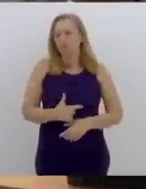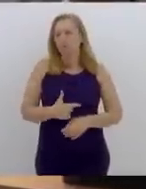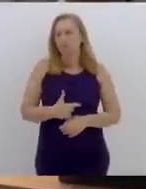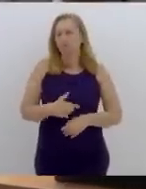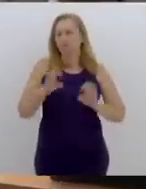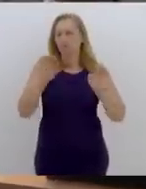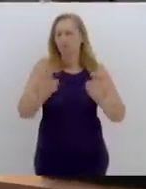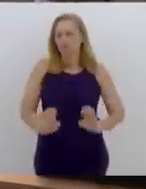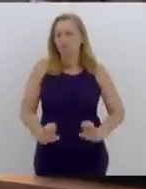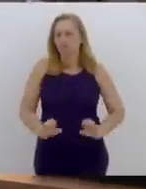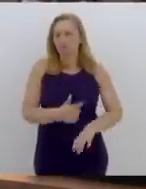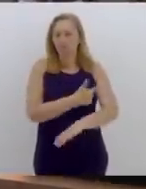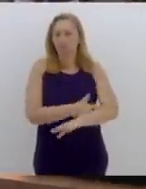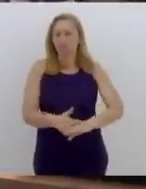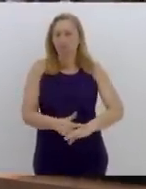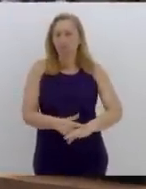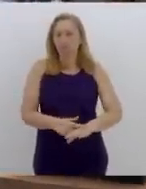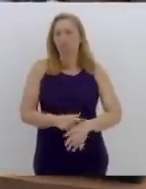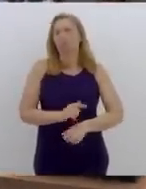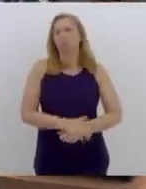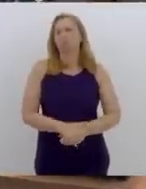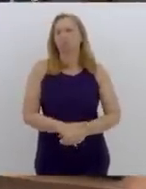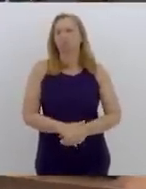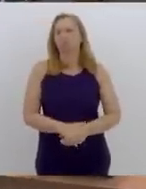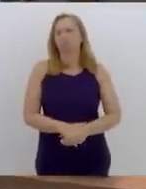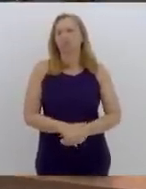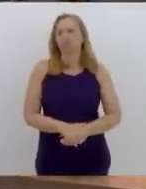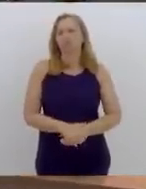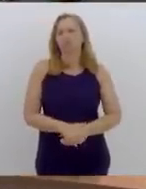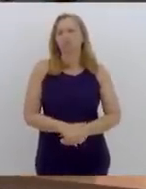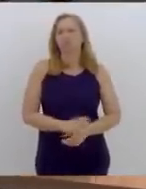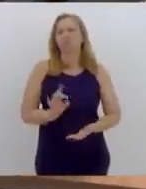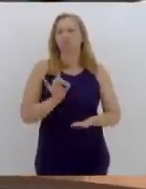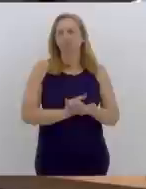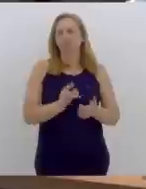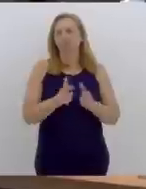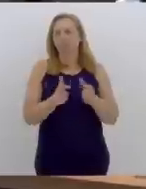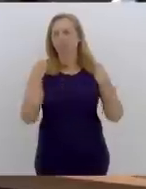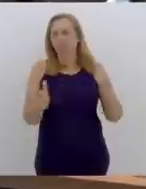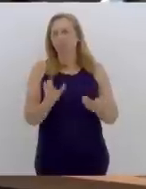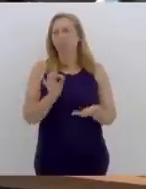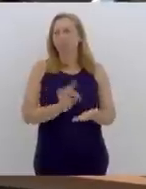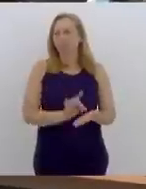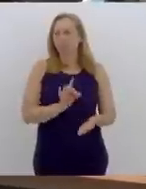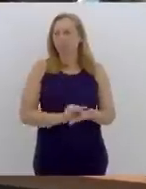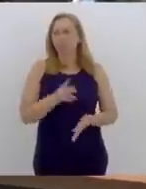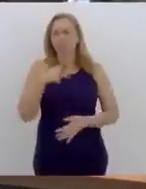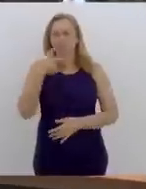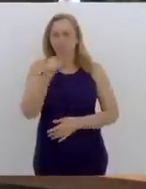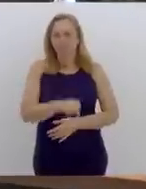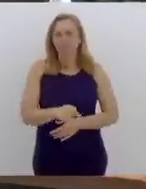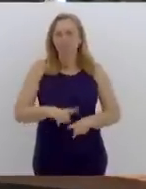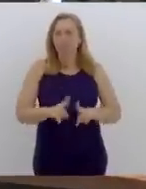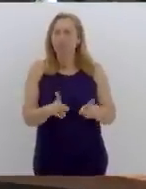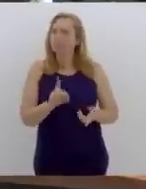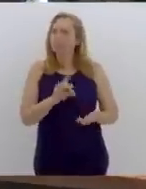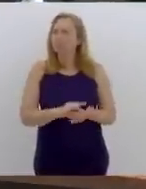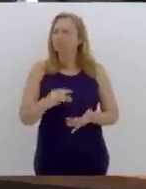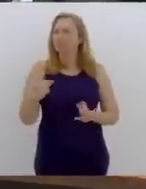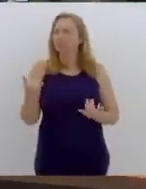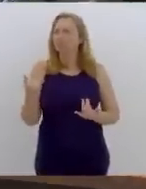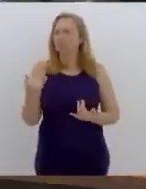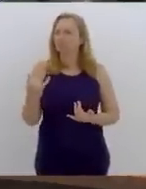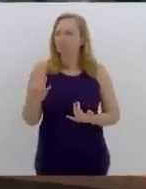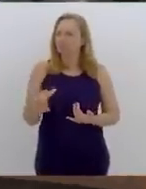e não conseguiram me pegar na covardia Essa é a grande realidade e é verdade que eu falo aqui mas a verdade dói